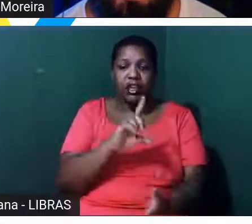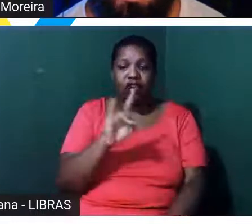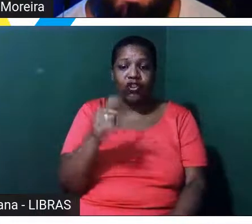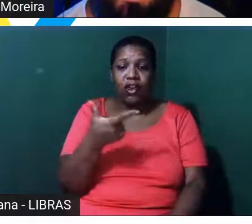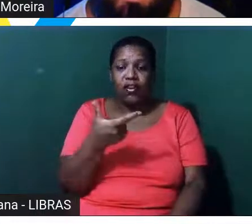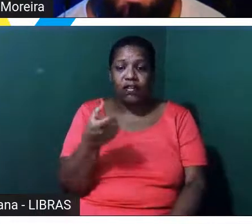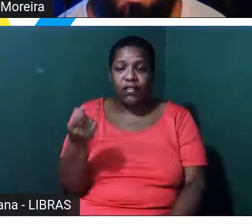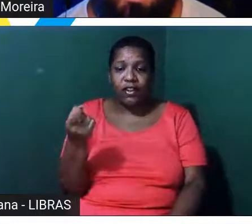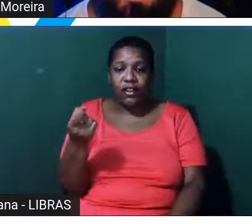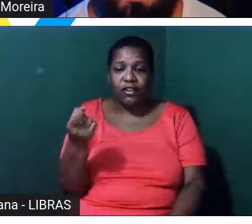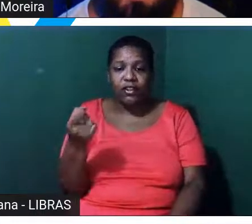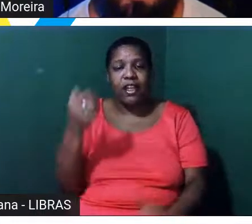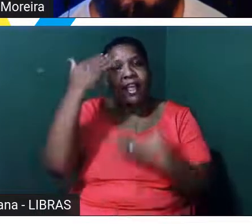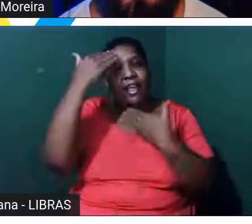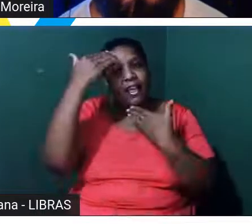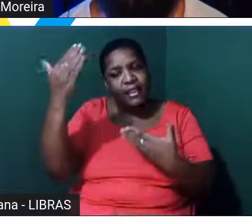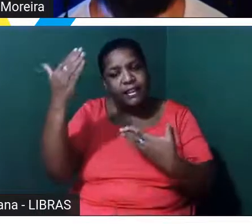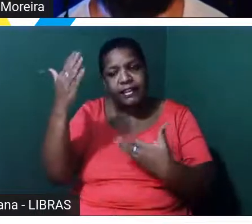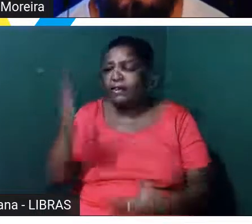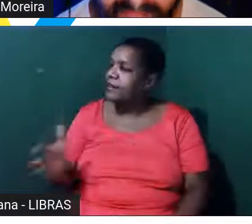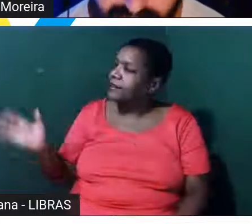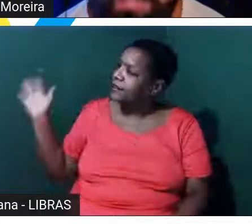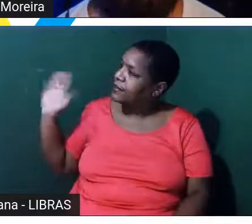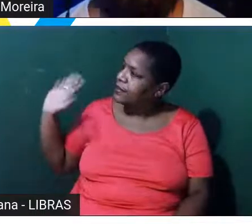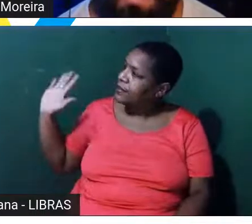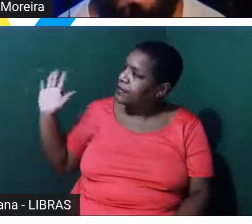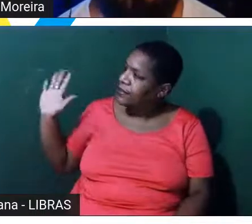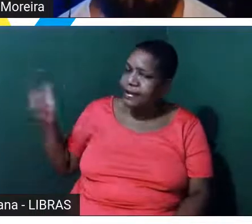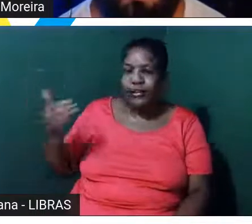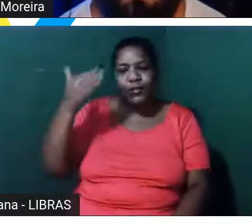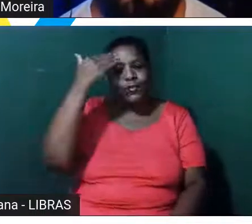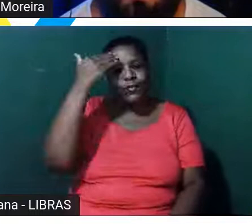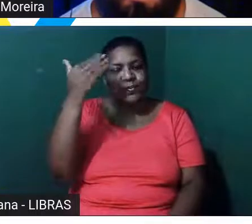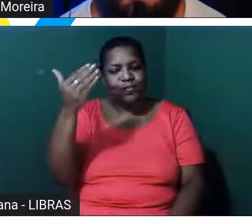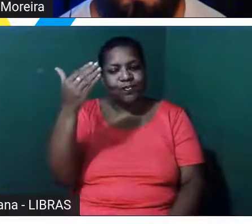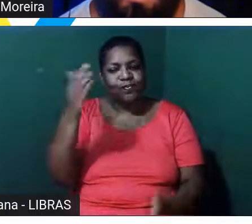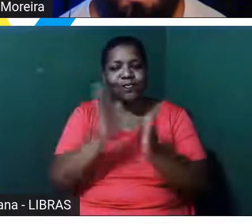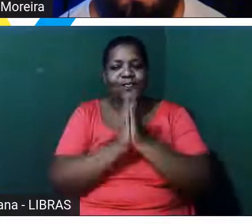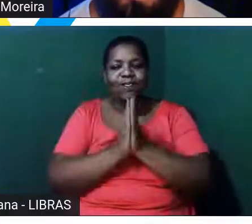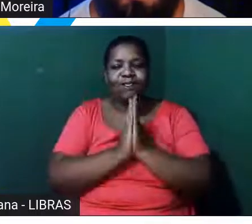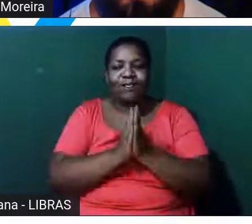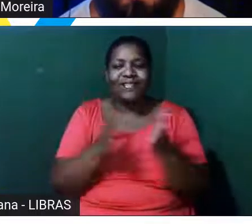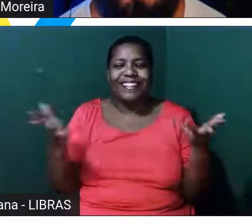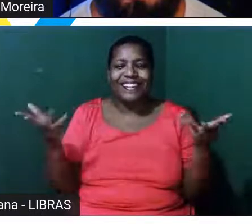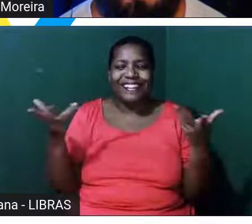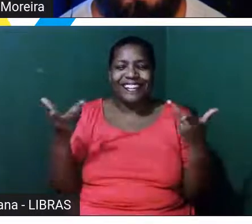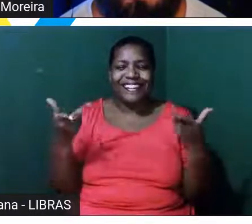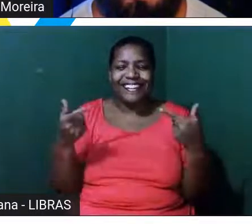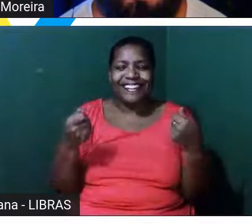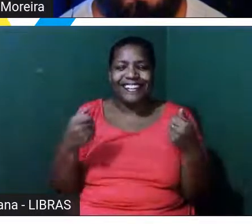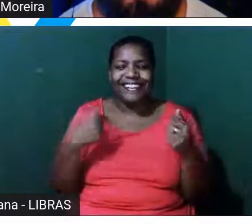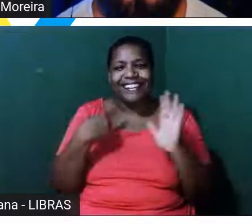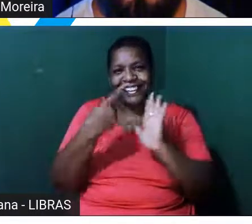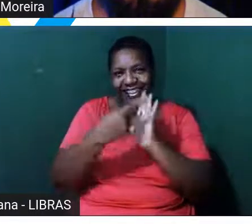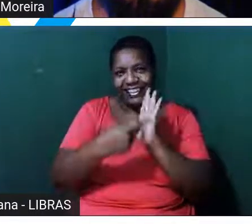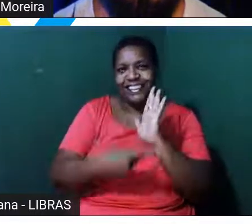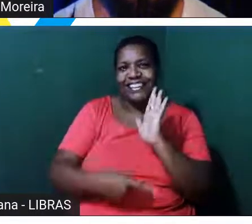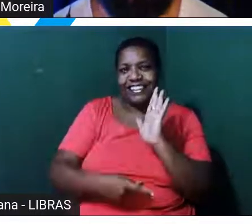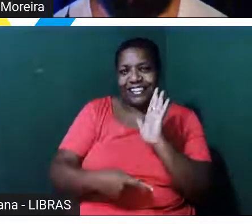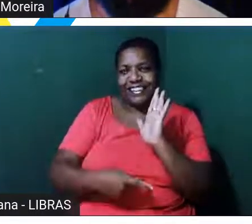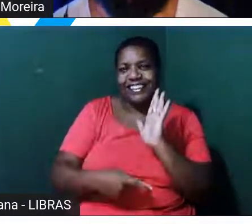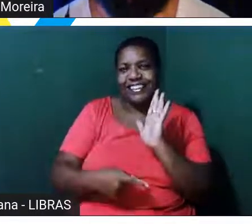2013 ser mais uma vez a Tatiana nossa querida intérprete é maravilhoso deixa esse projeto